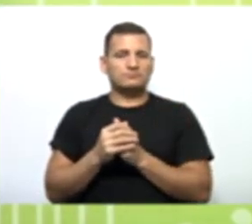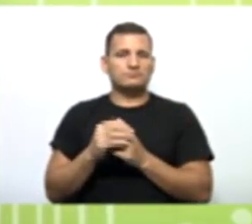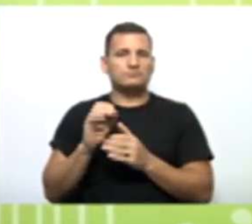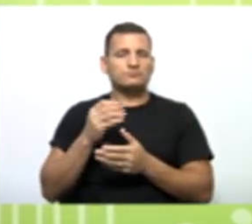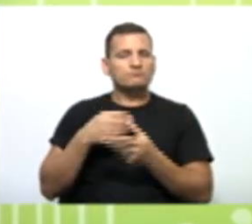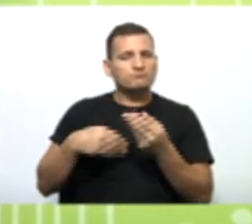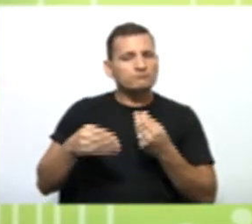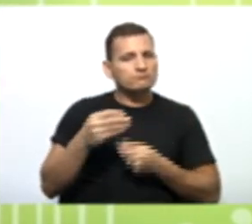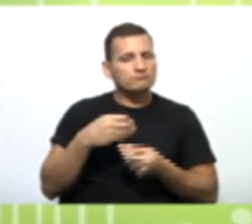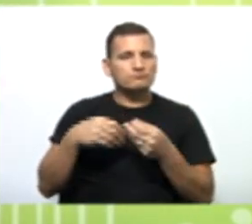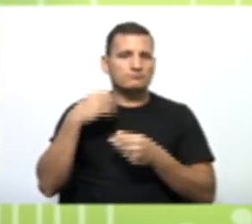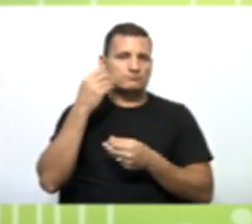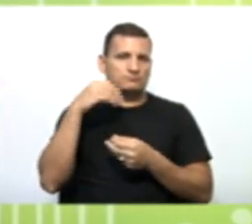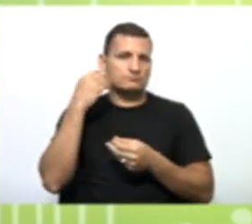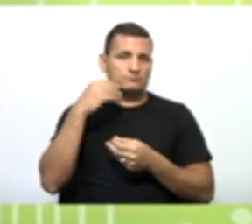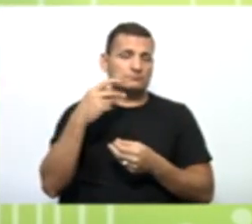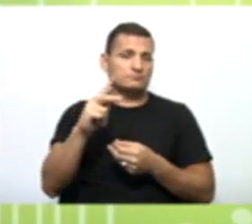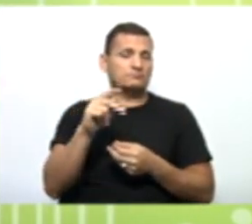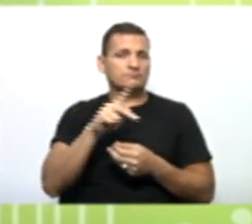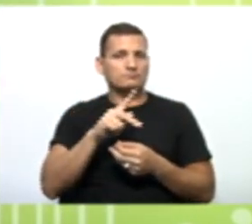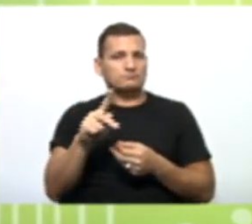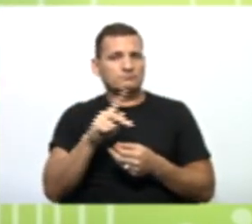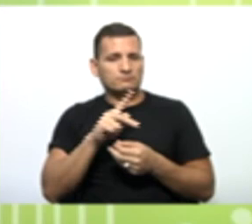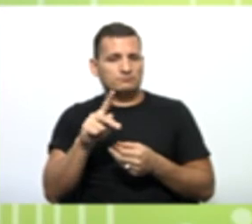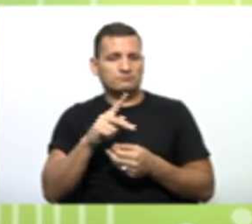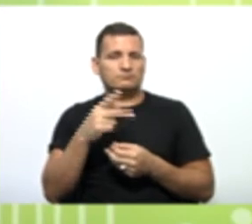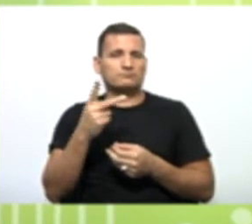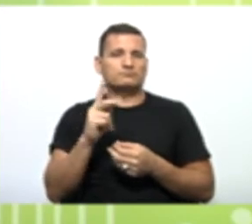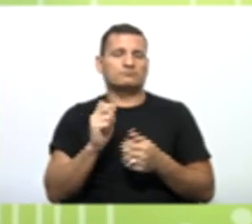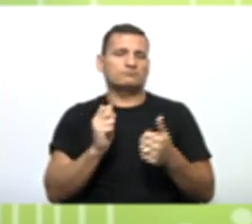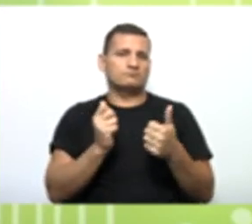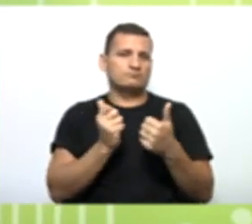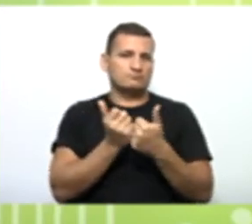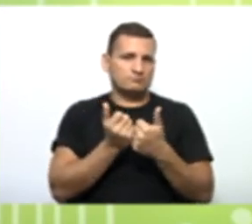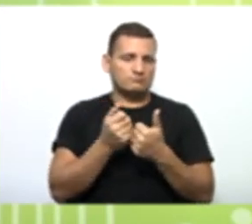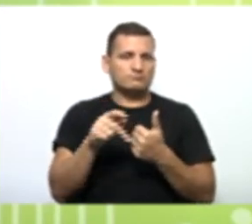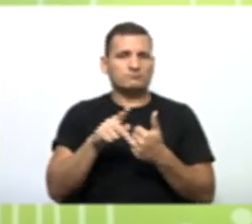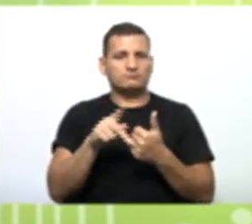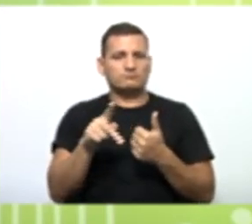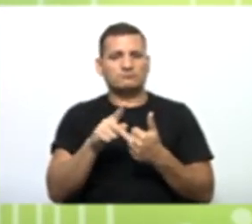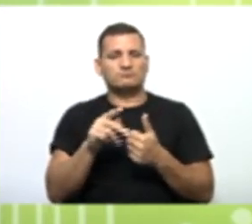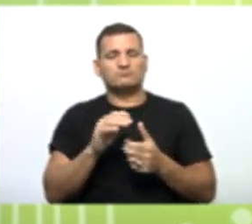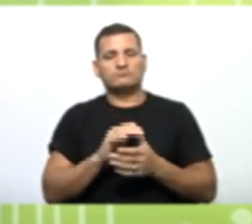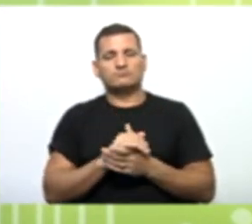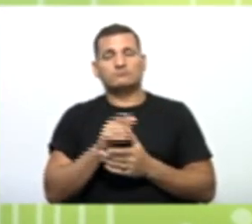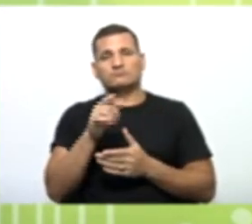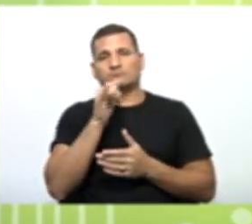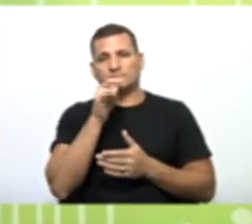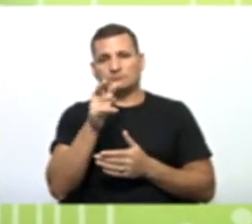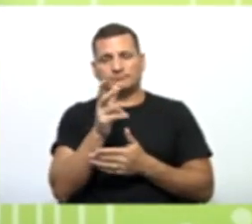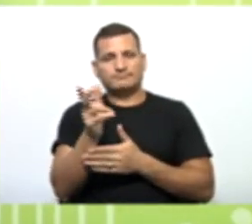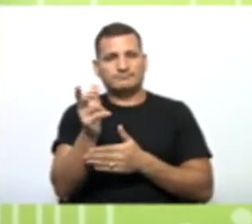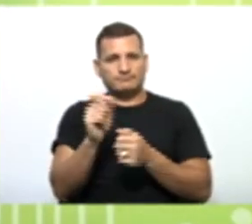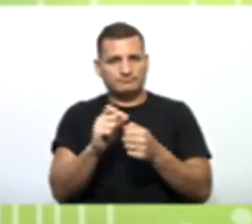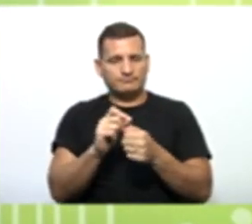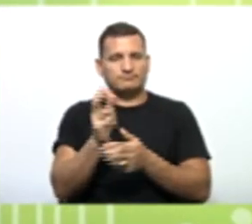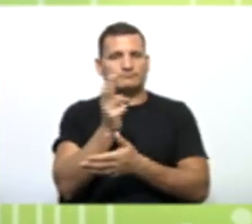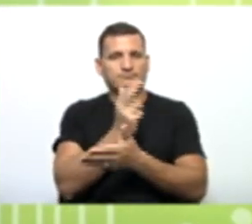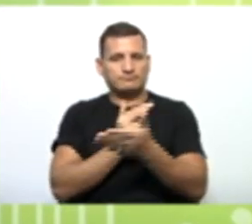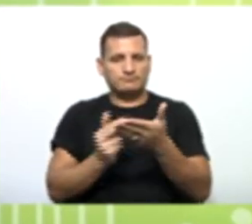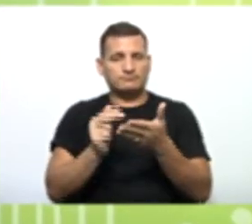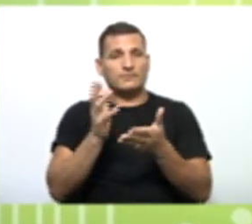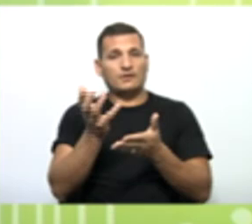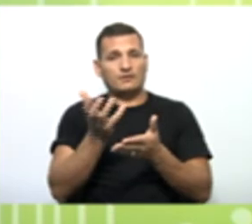essas experiências com os seus professores, seus tutores, enfim. Por exemplo, você criou um layout, quer mandar aqui